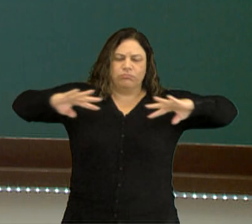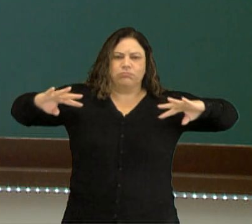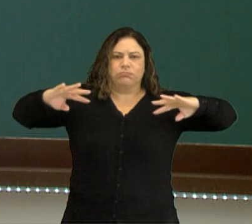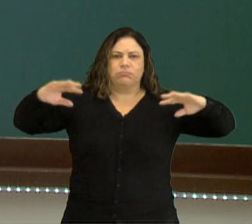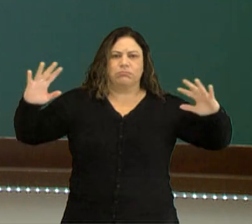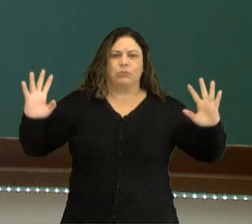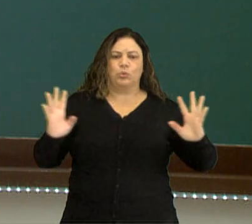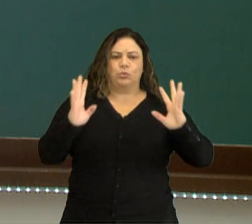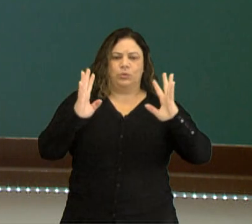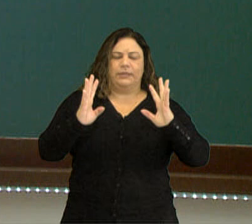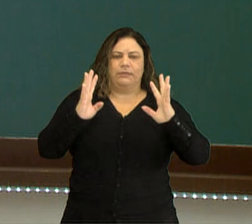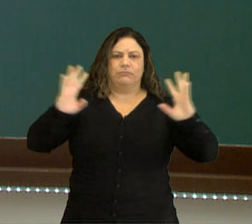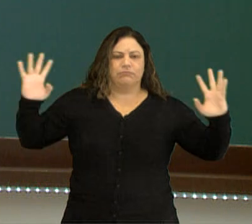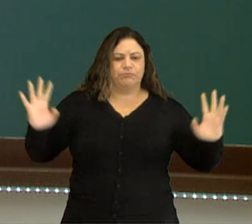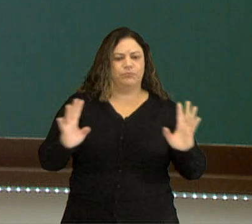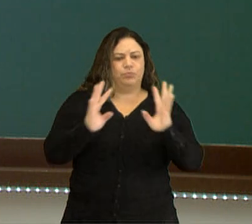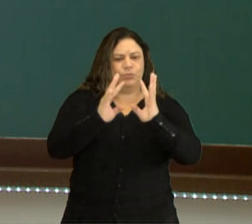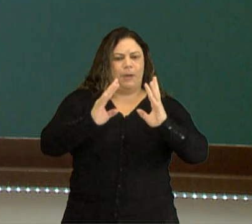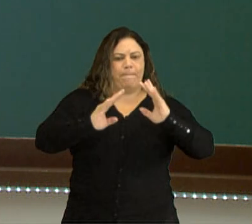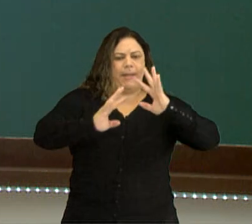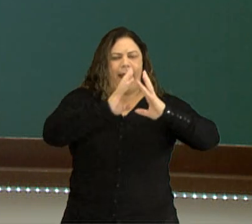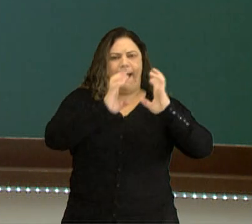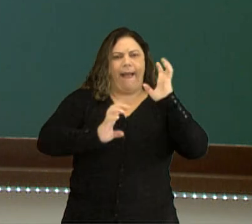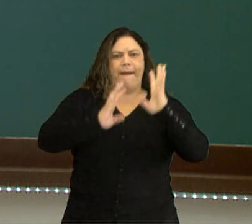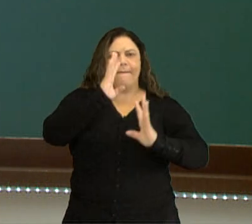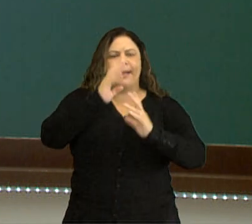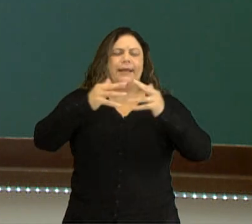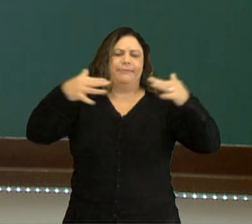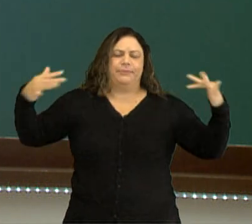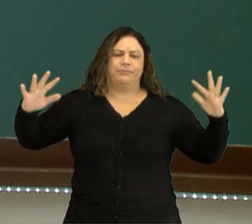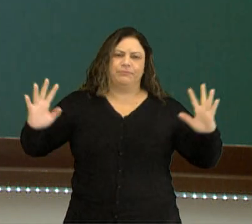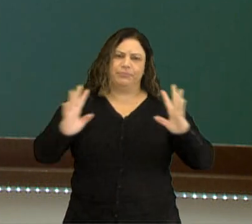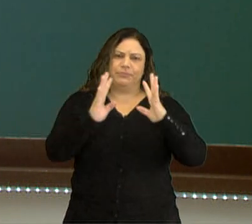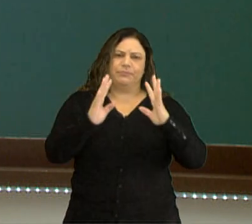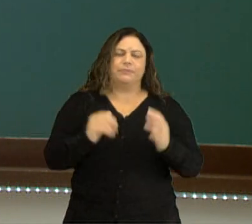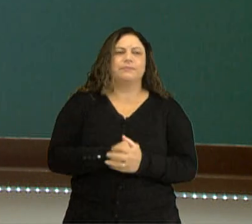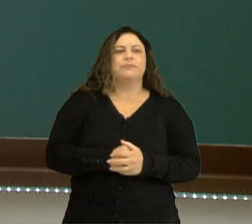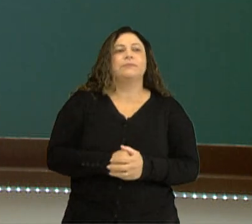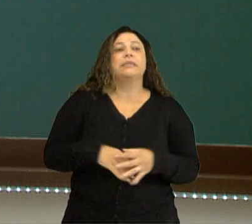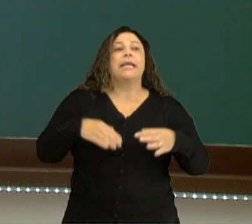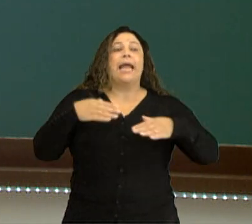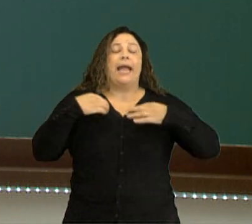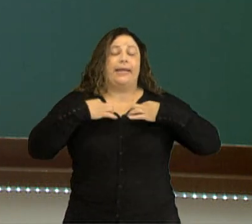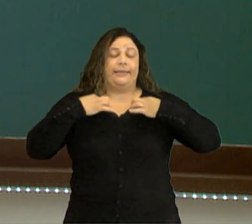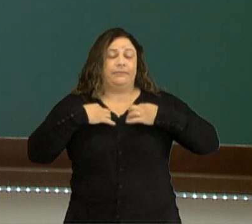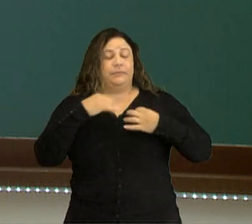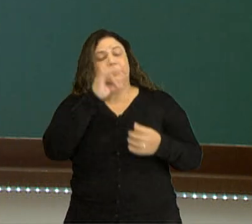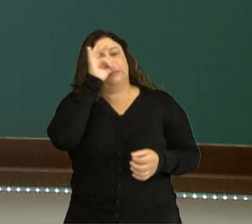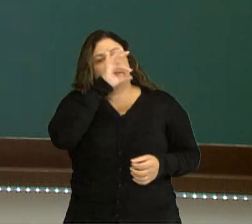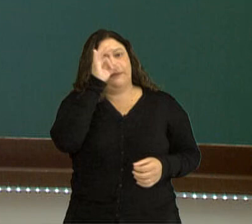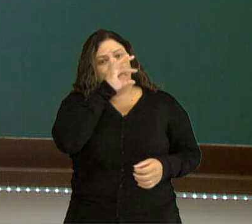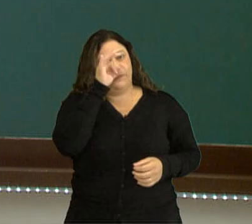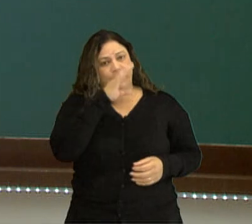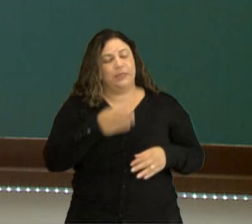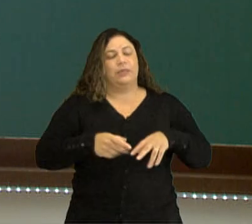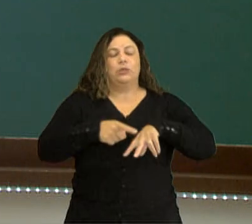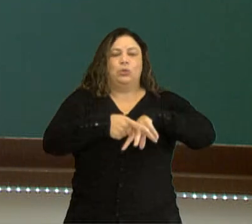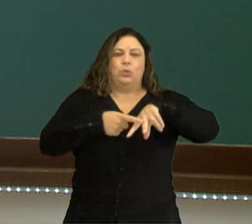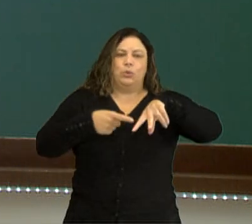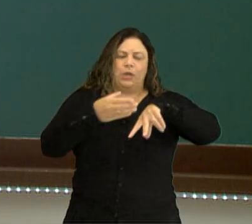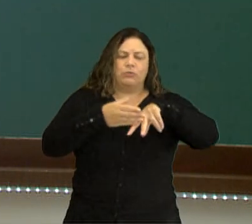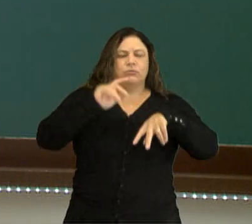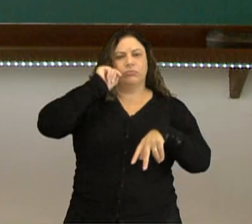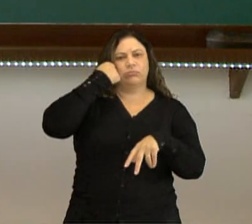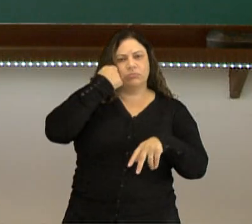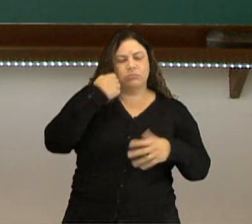aqui nesse trecho, camisas verdes, que lemos calções negros, então, o autor utilizou